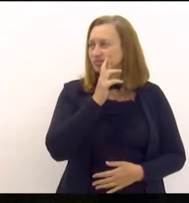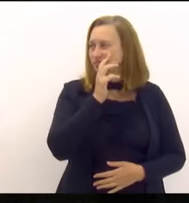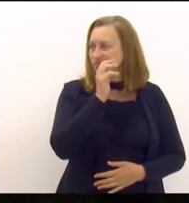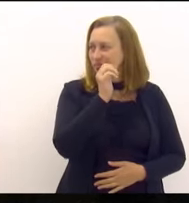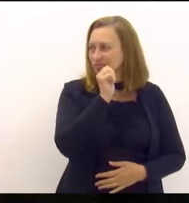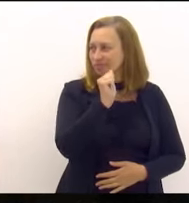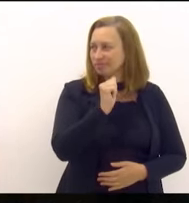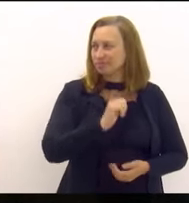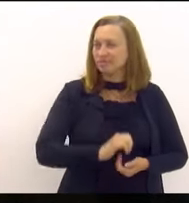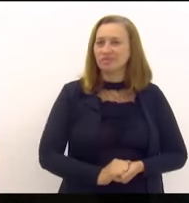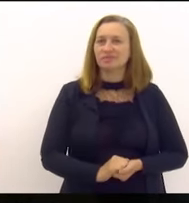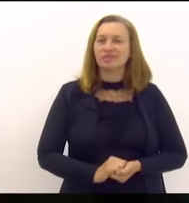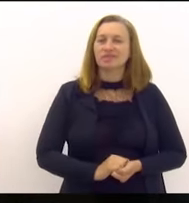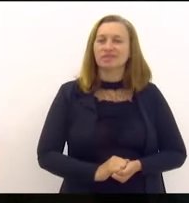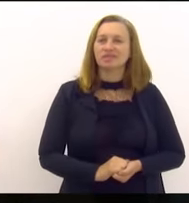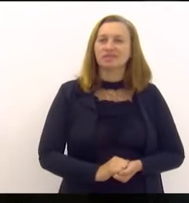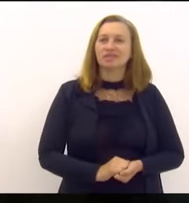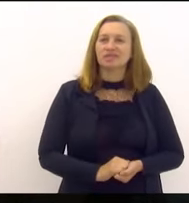o substitutivo,